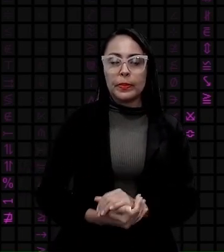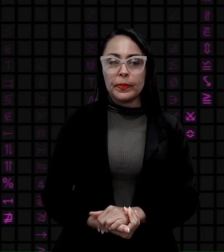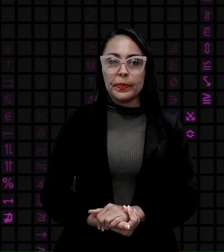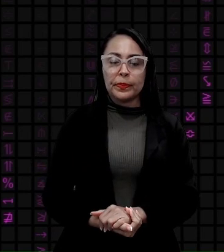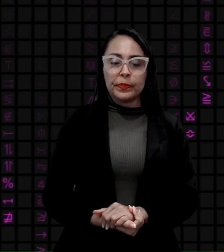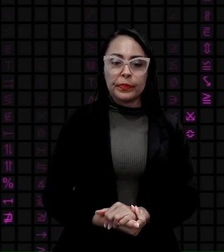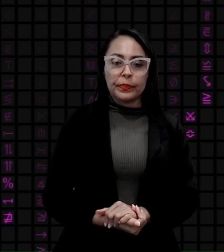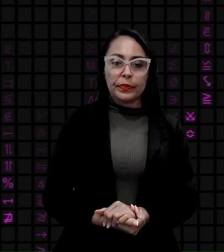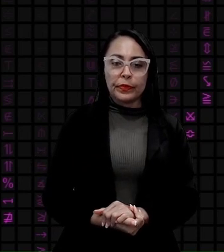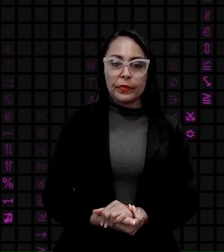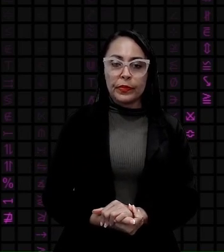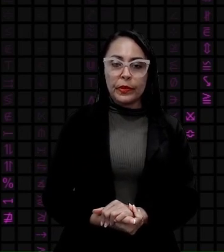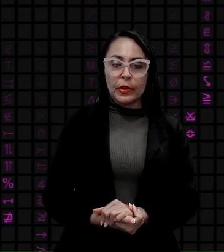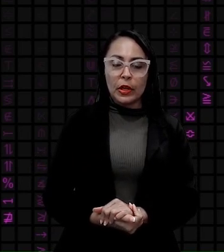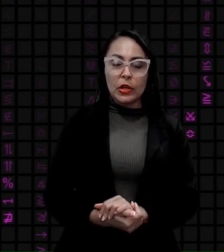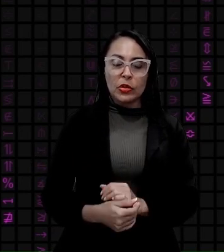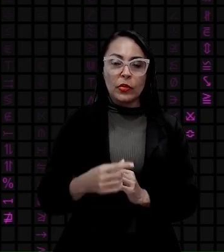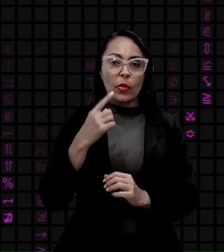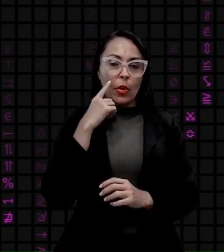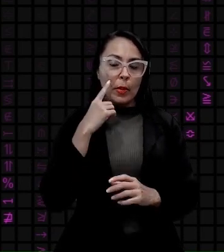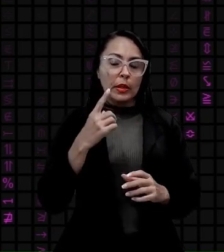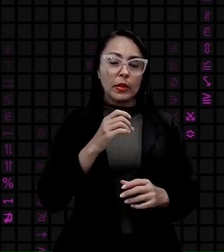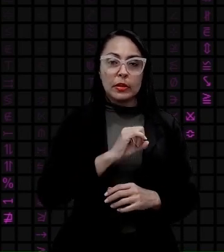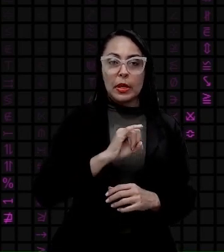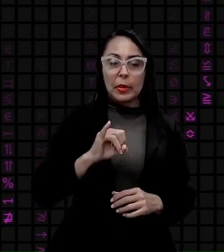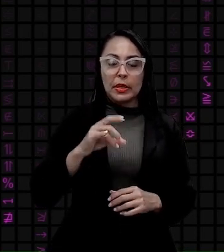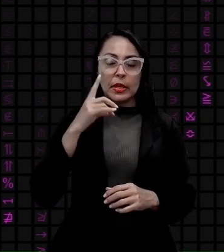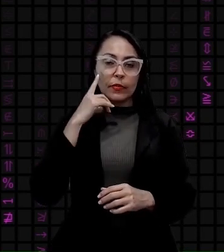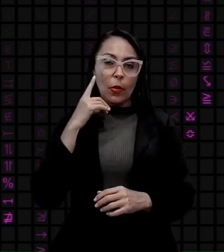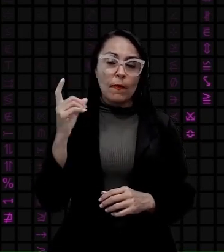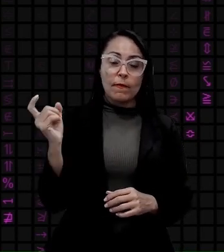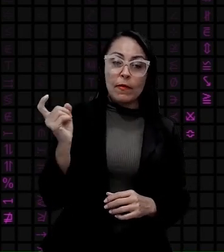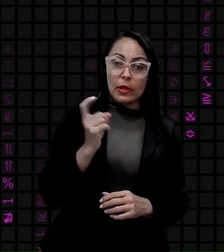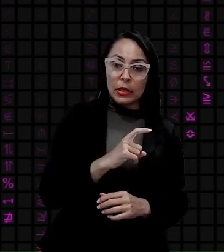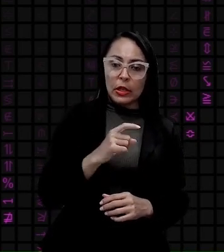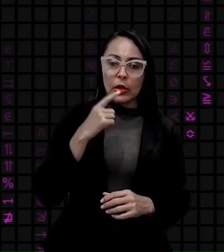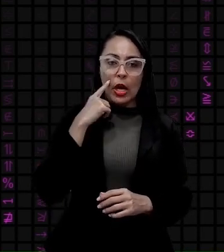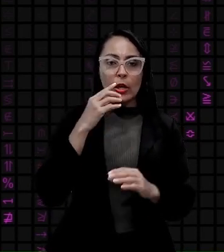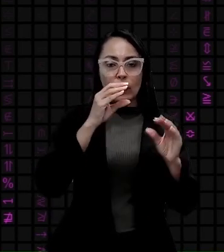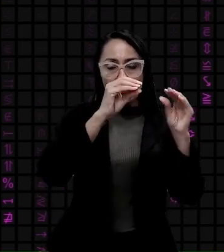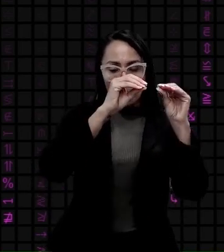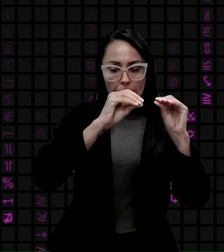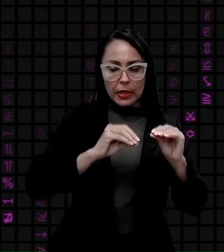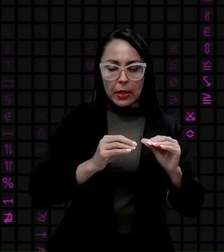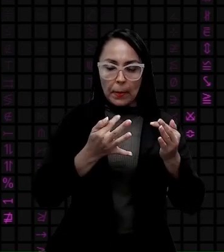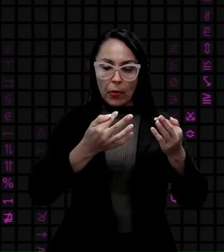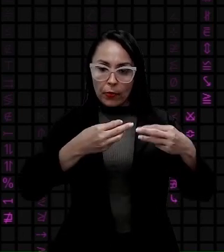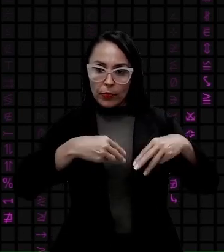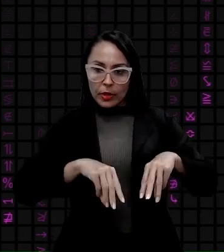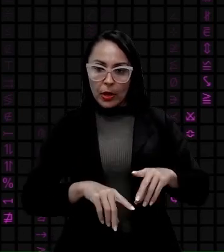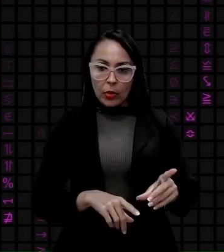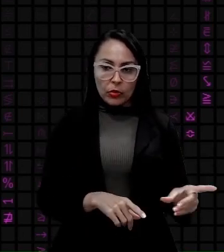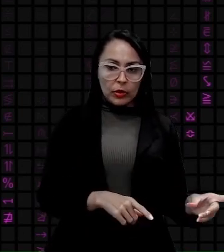E só vou parar esse loop quando a condição retornar falso. Aí eu vou partir para o final da instrução.